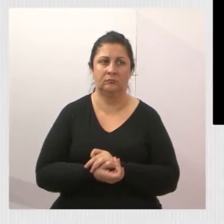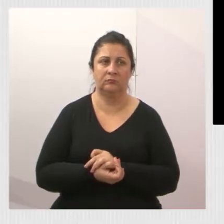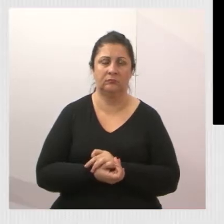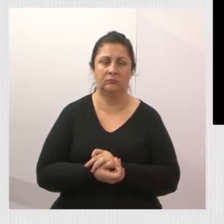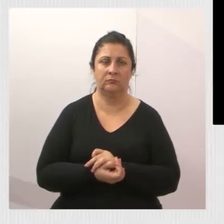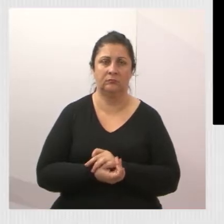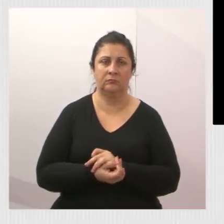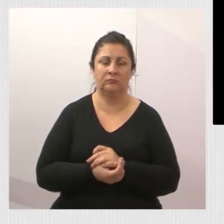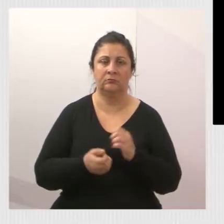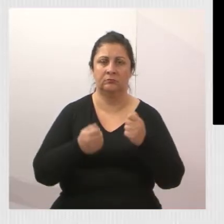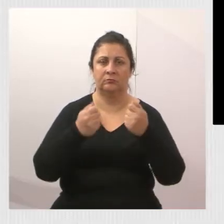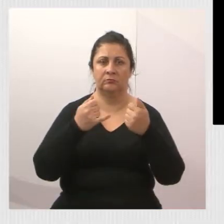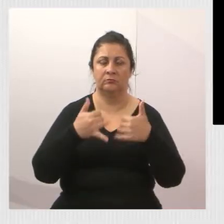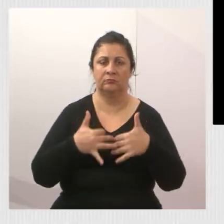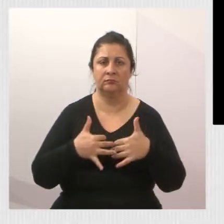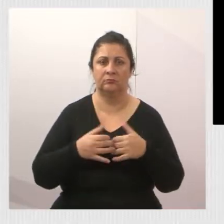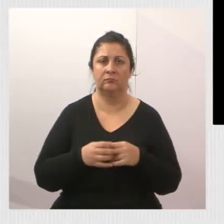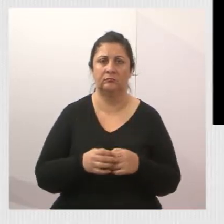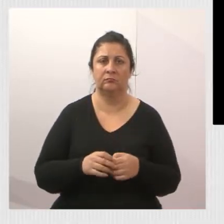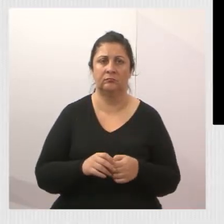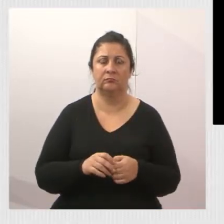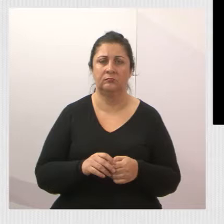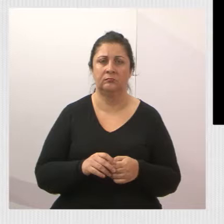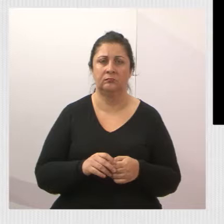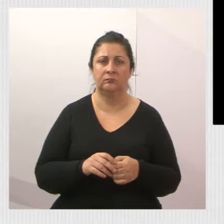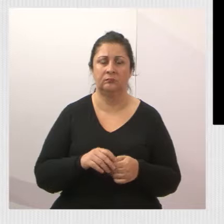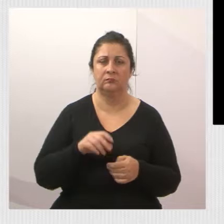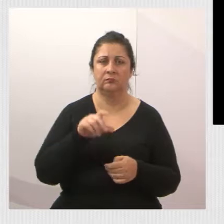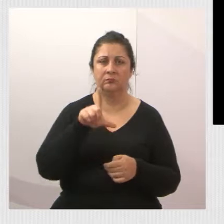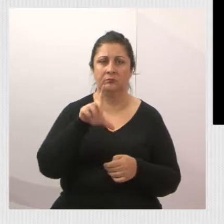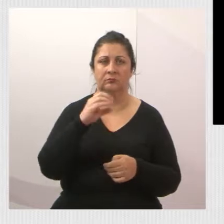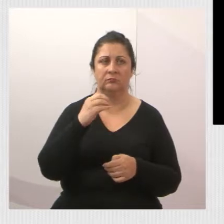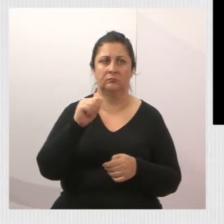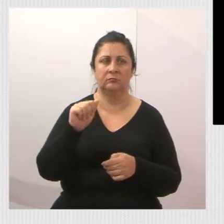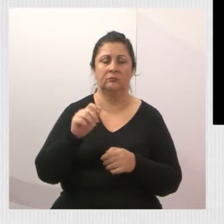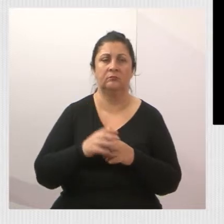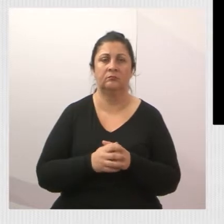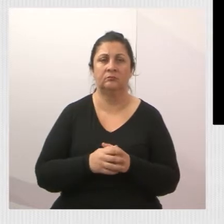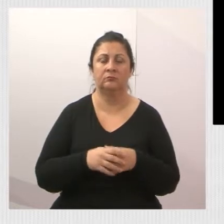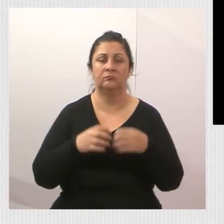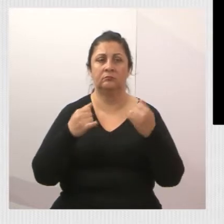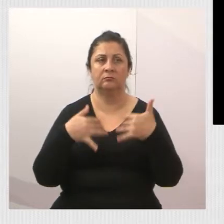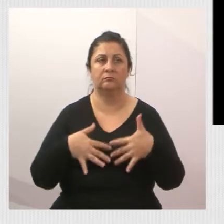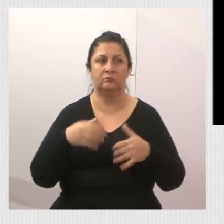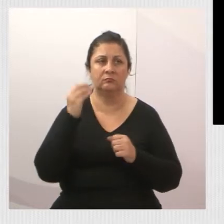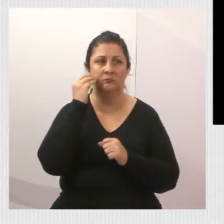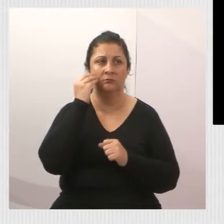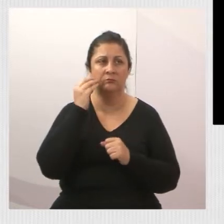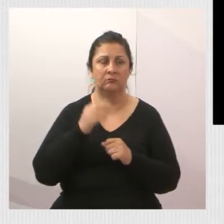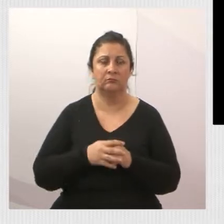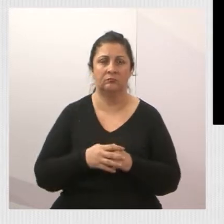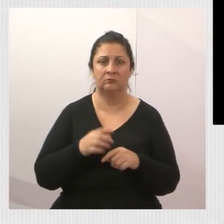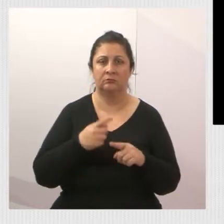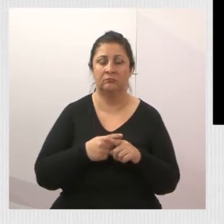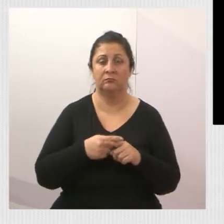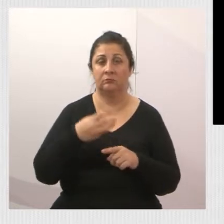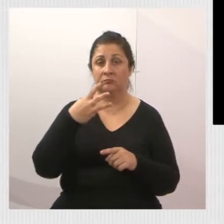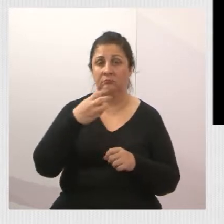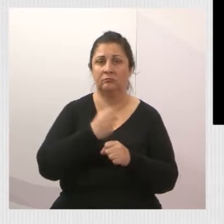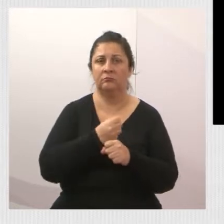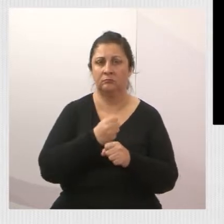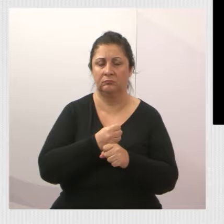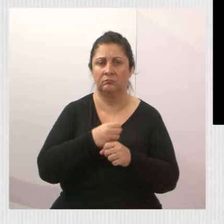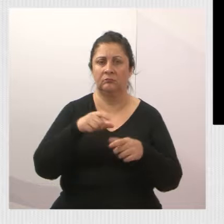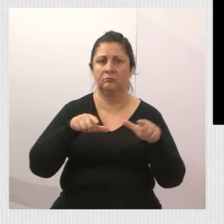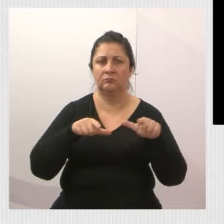Nós vamos falar um pouquinho, gente, sobre a lei orçamentária, e eu vou usar um pouquinho da minha experiência, até por ter ficado quase 3 anos